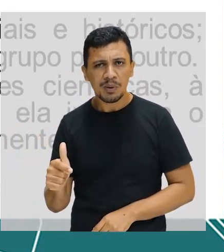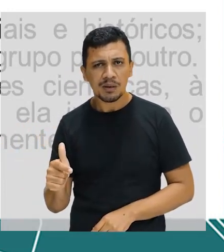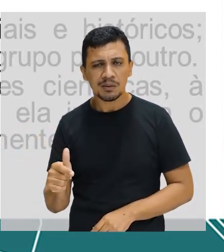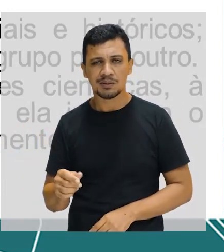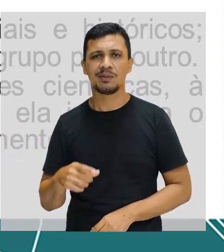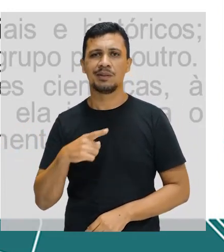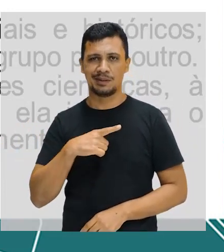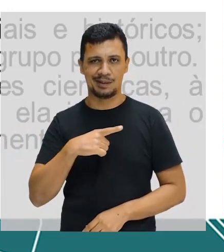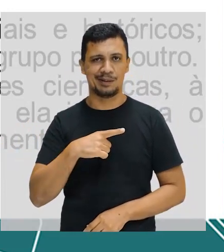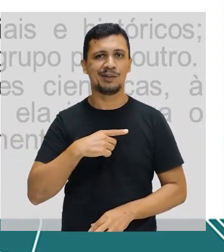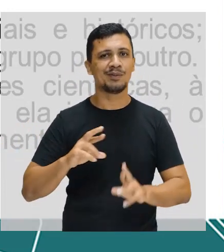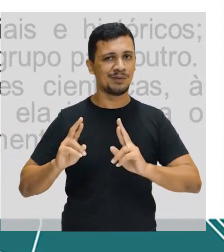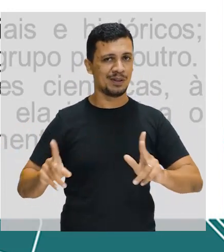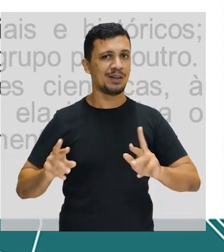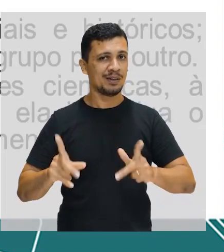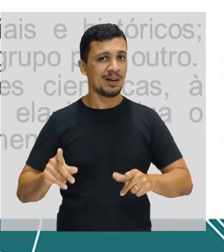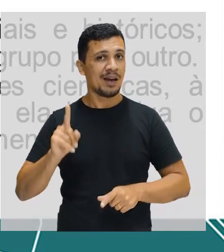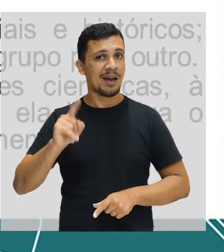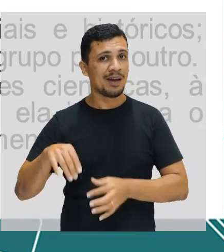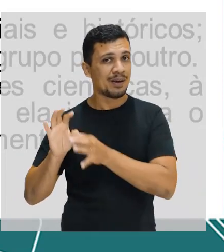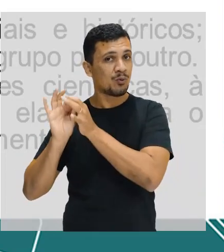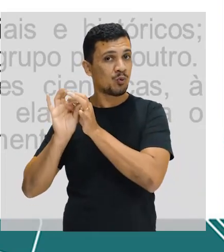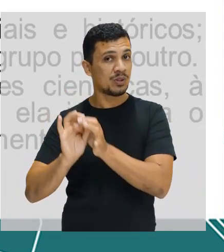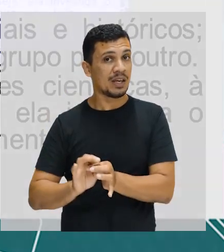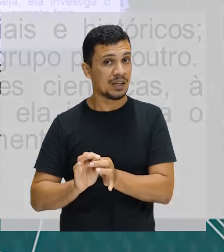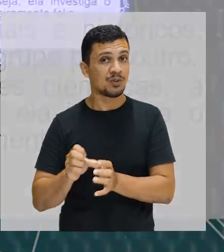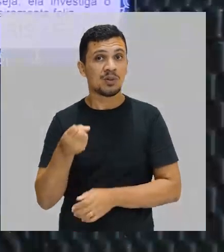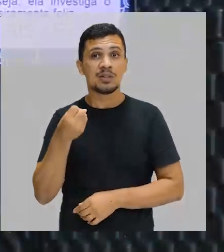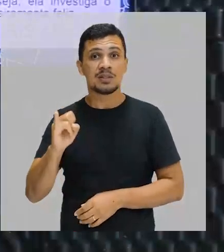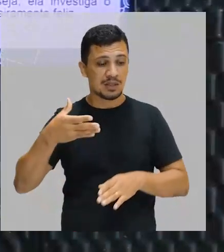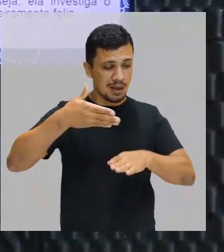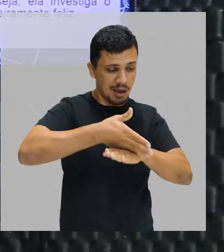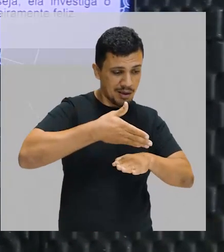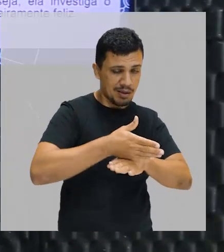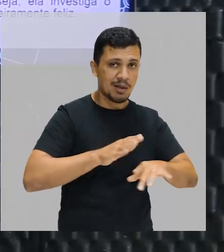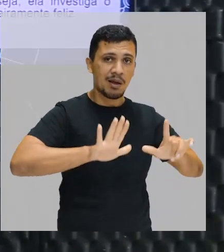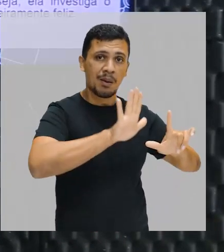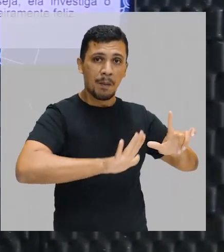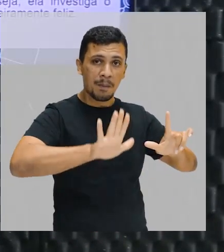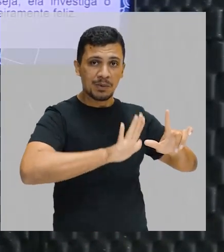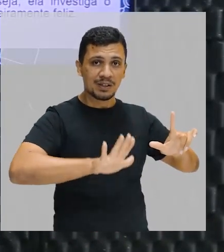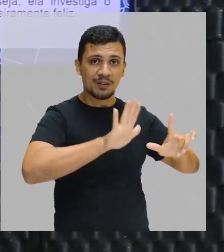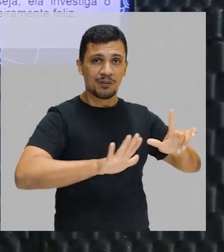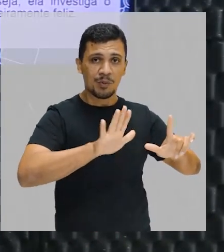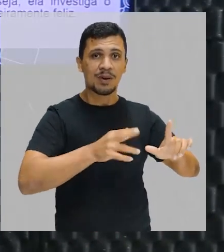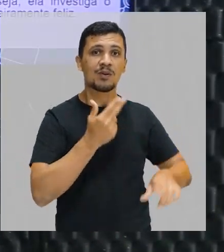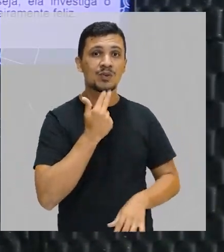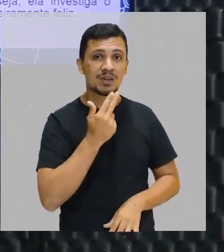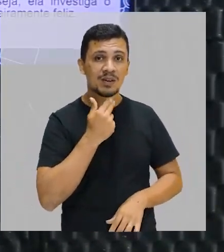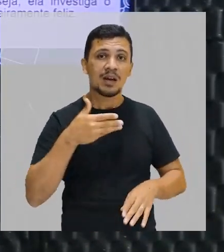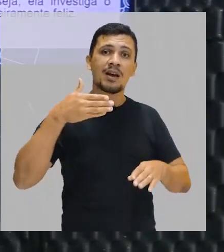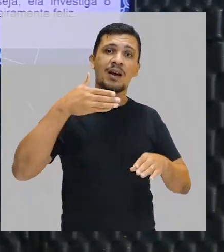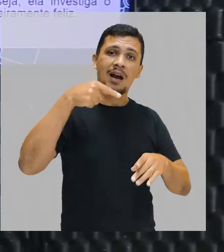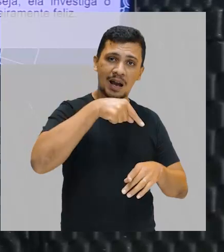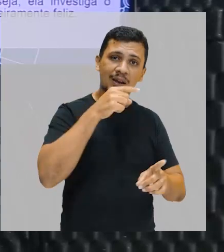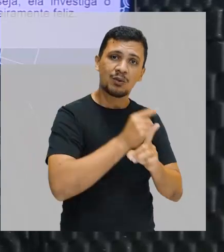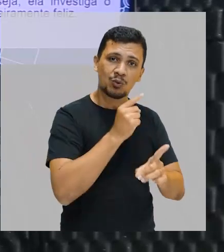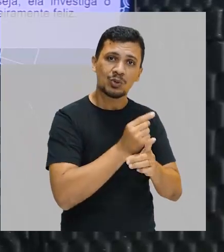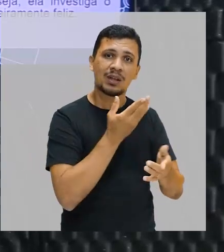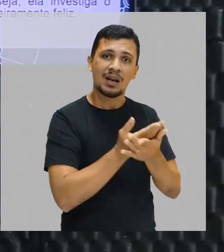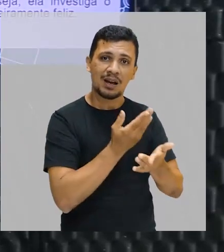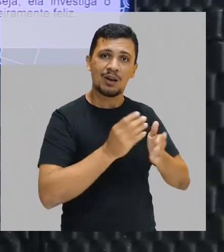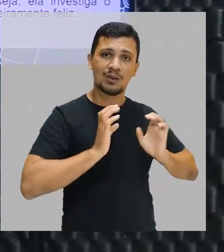contextual. Quando você vai aqui na plataforma Gonçalves Dias, você vai encontrar aulas sobre ética e moral, e você vai